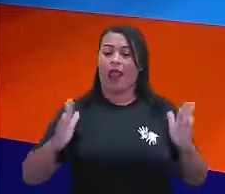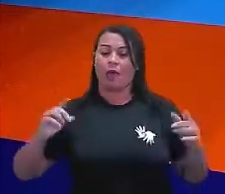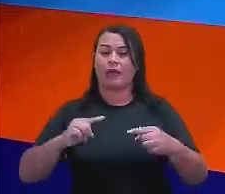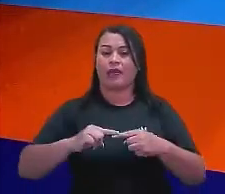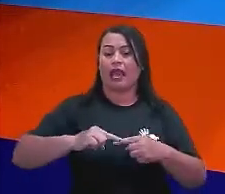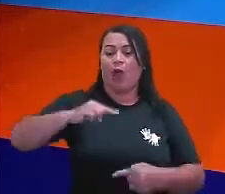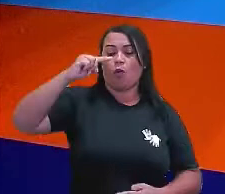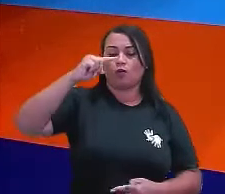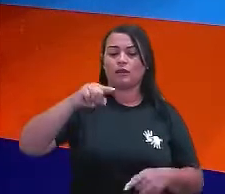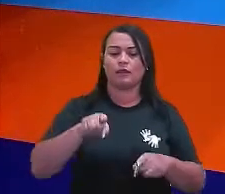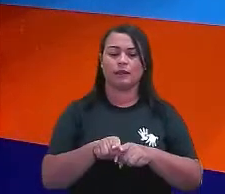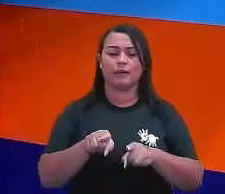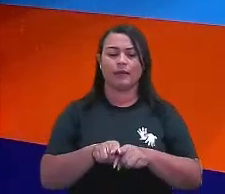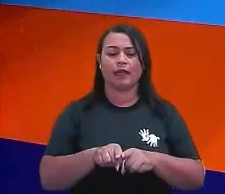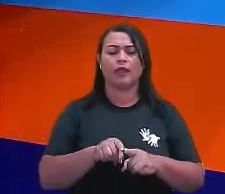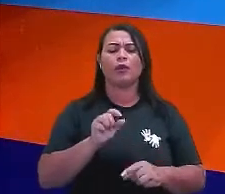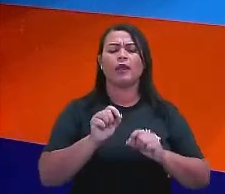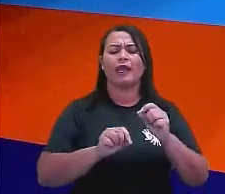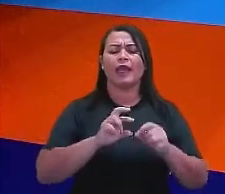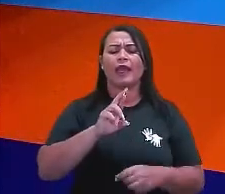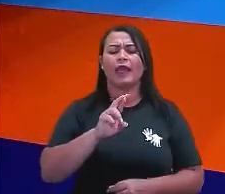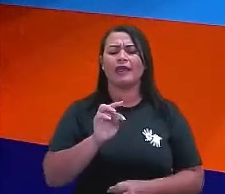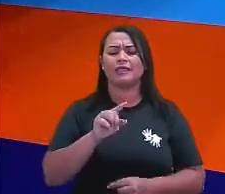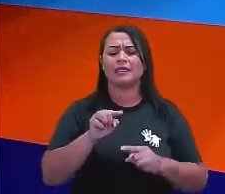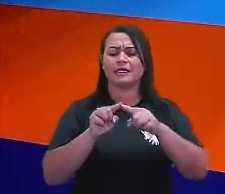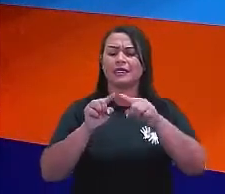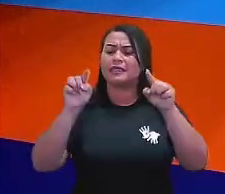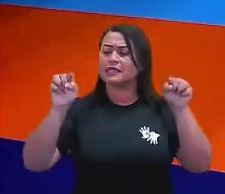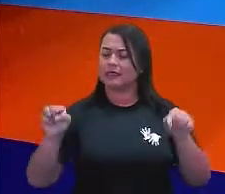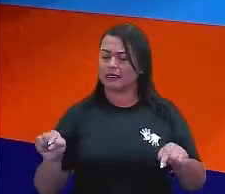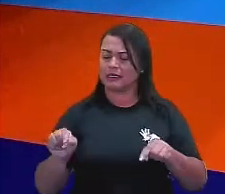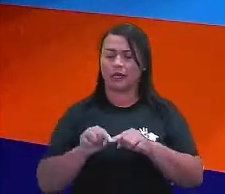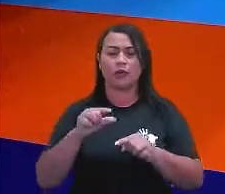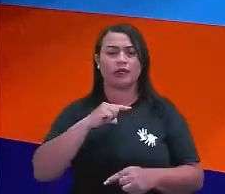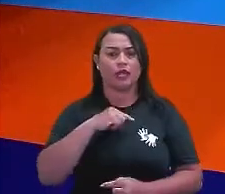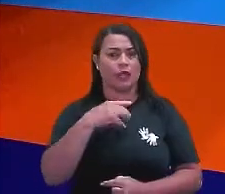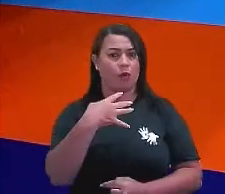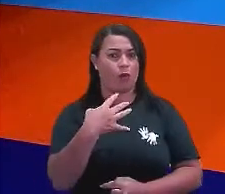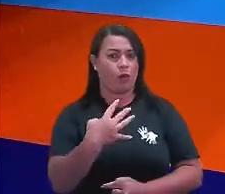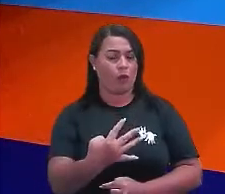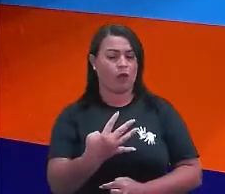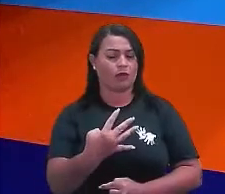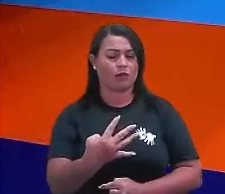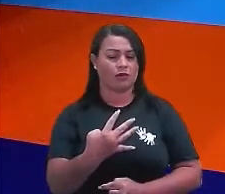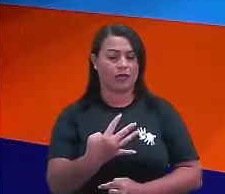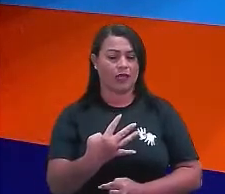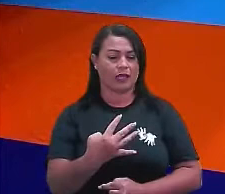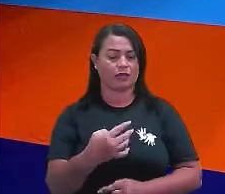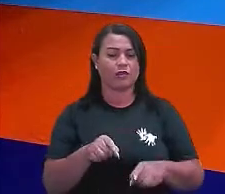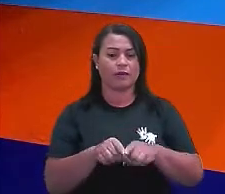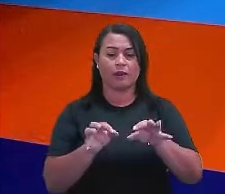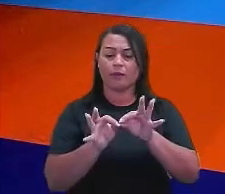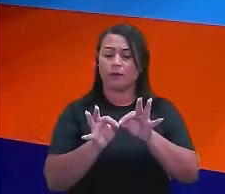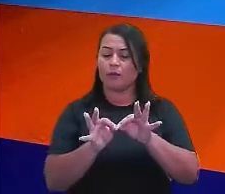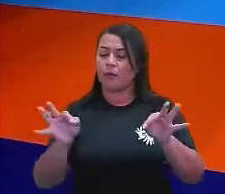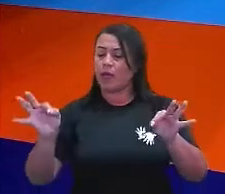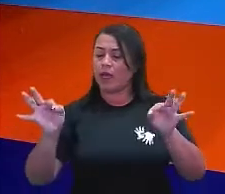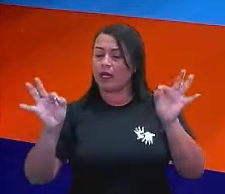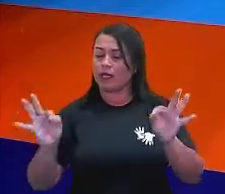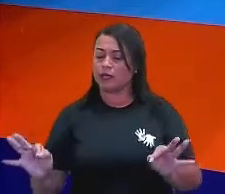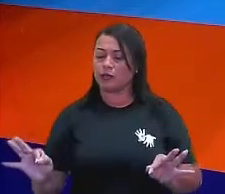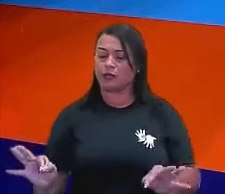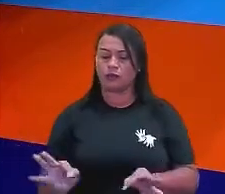retângulo? São as figuras geométricas planas que possuem 4 lados formados por segmentos de reta e 4 ângulos